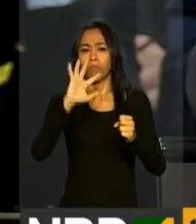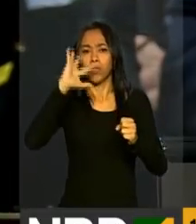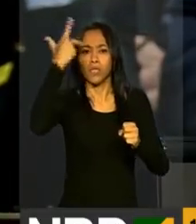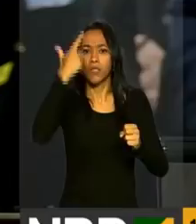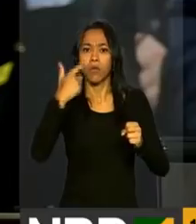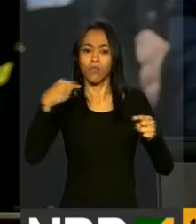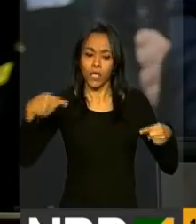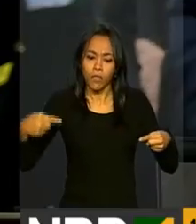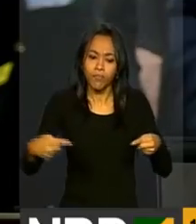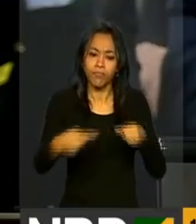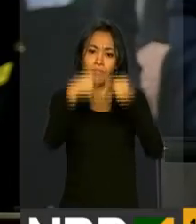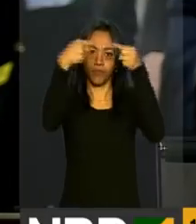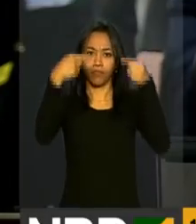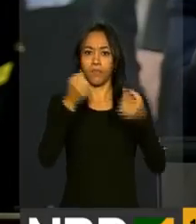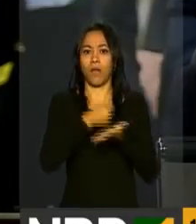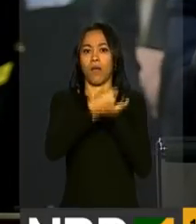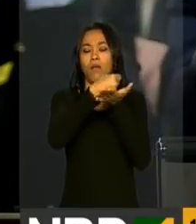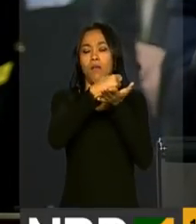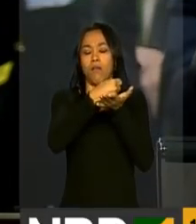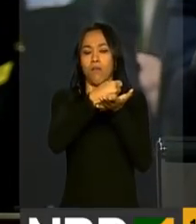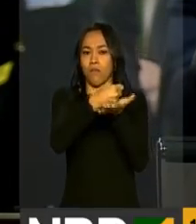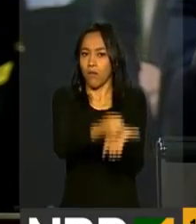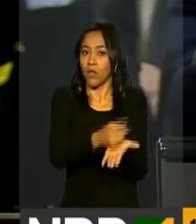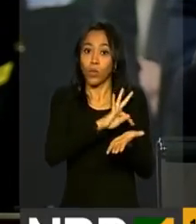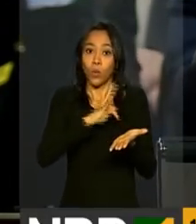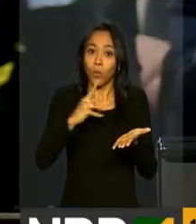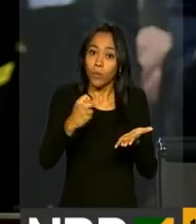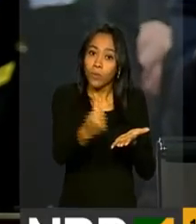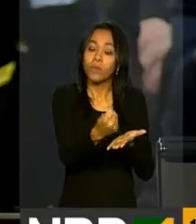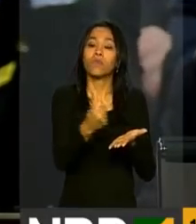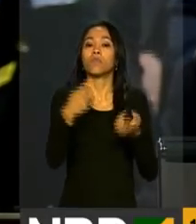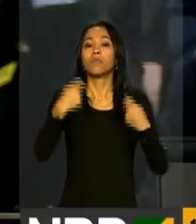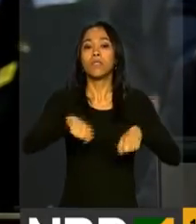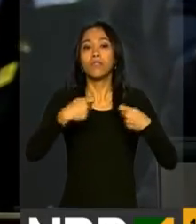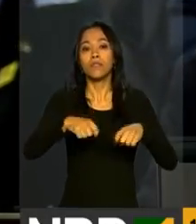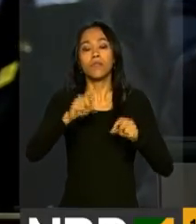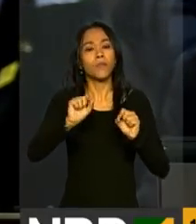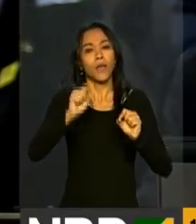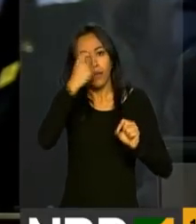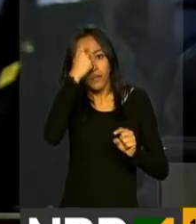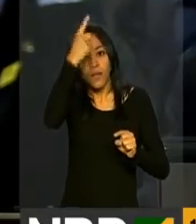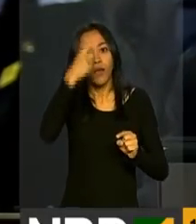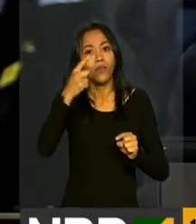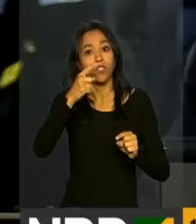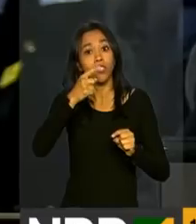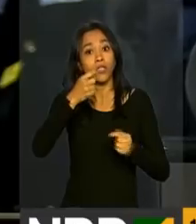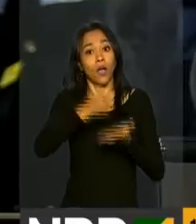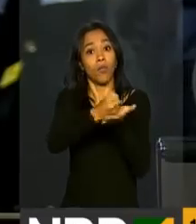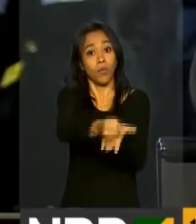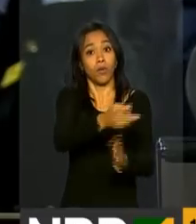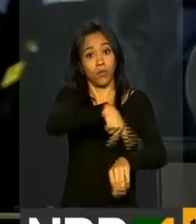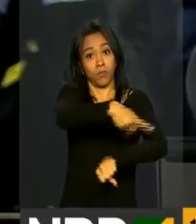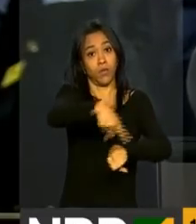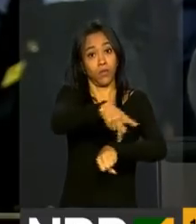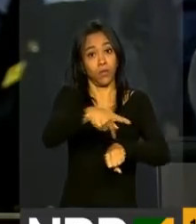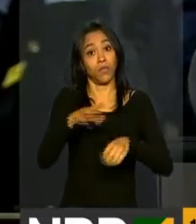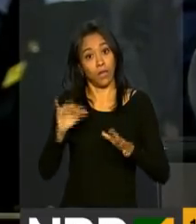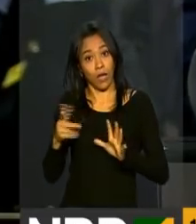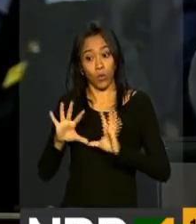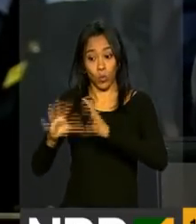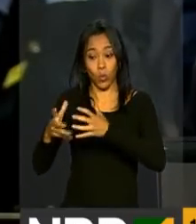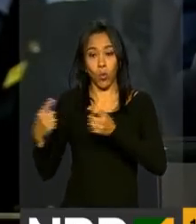chamava de bem comum é que todos devem se voltar para a idéia de ajudar o estado então a oposição é importante